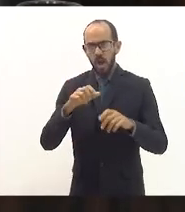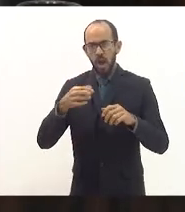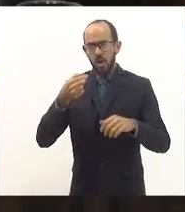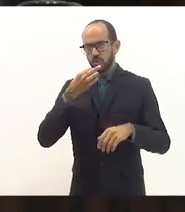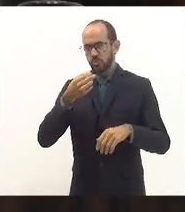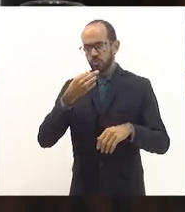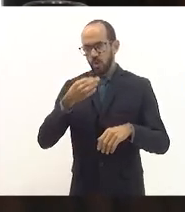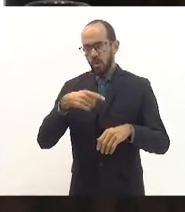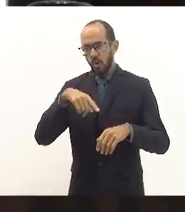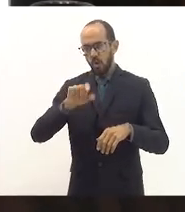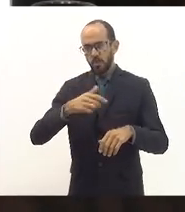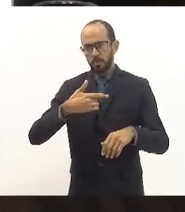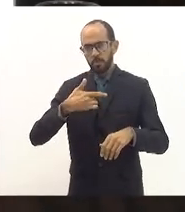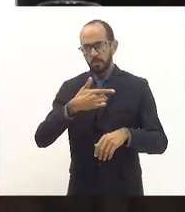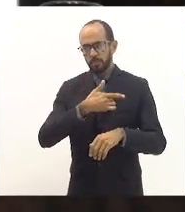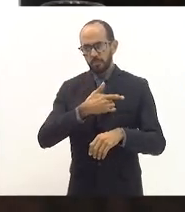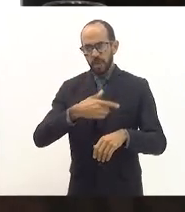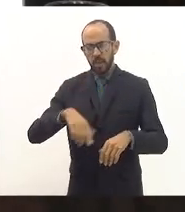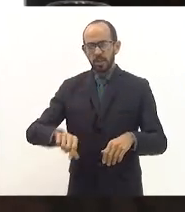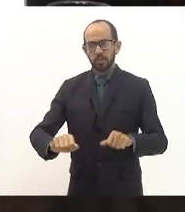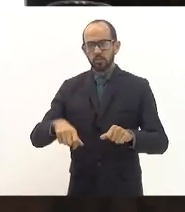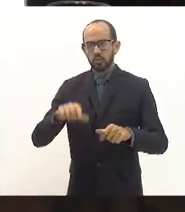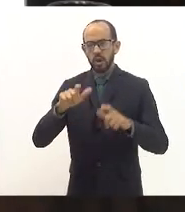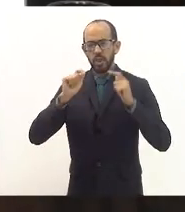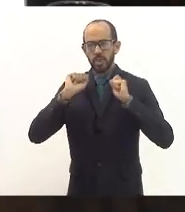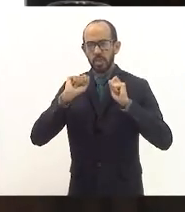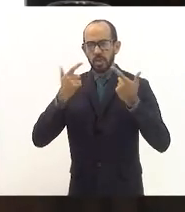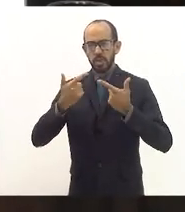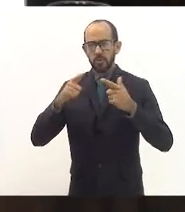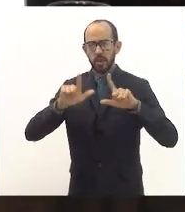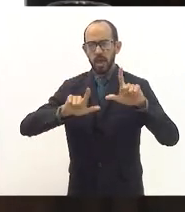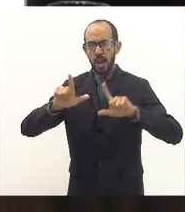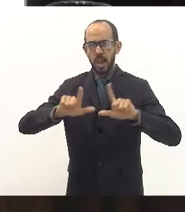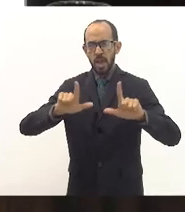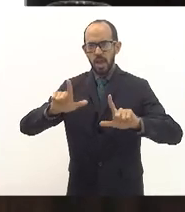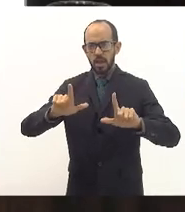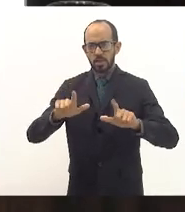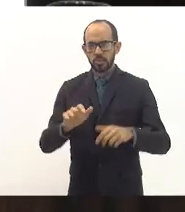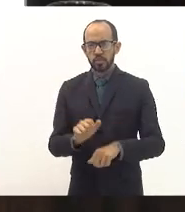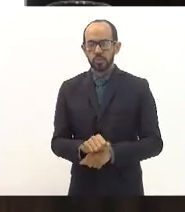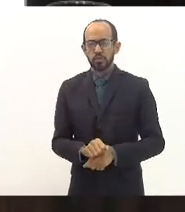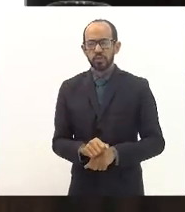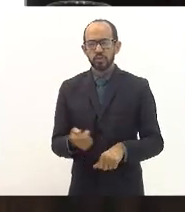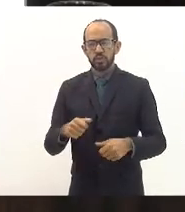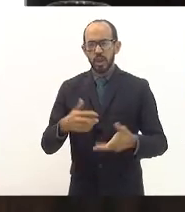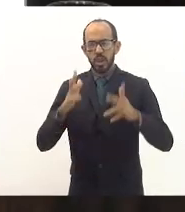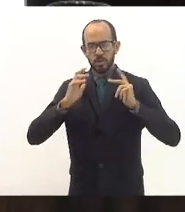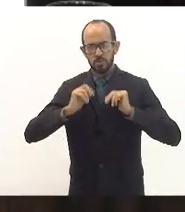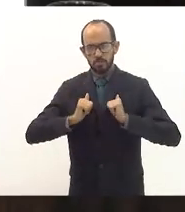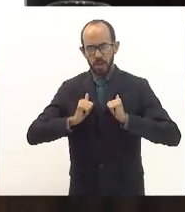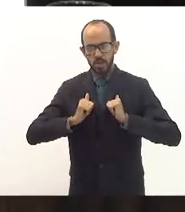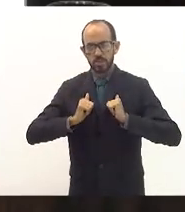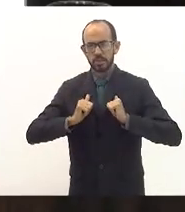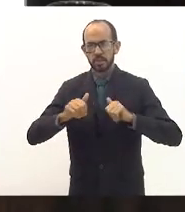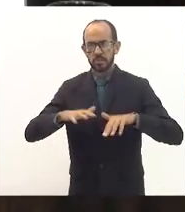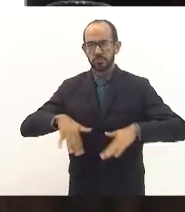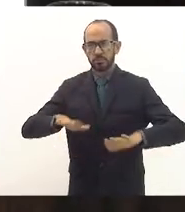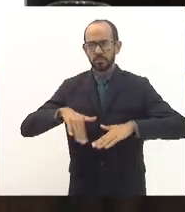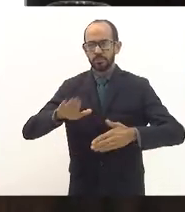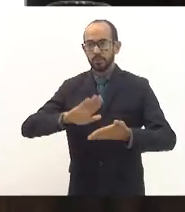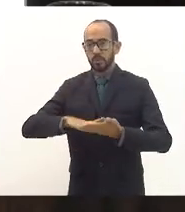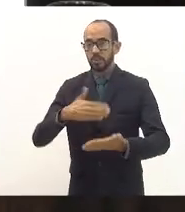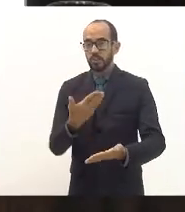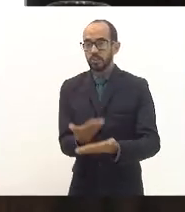ao Departamento Médico, à TV Alerge, Limpeza, Segurança, Patrimônio, Cerimonial, Expediente, Intérprete